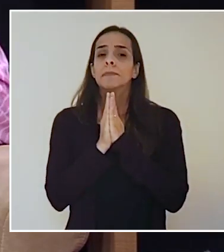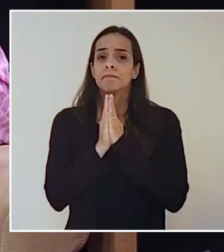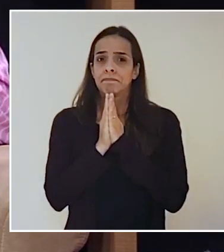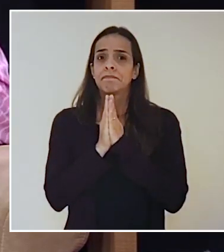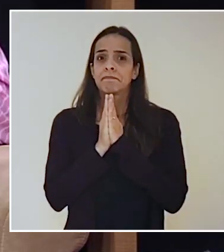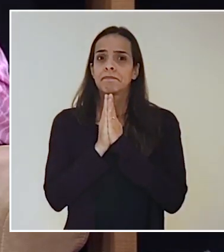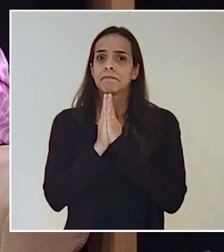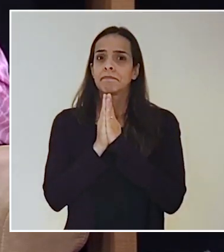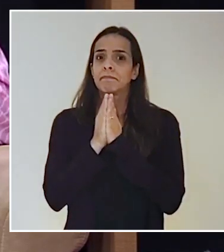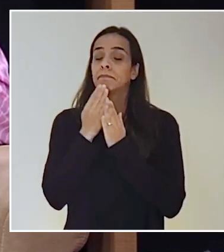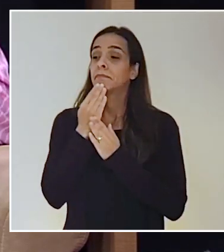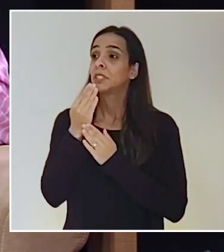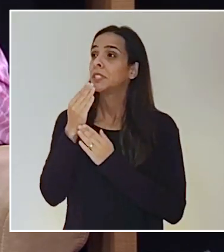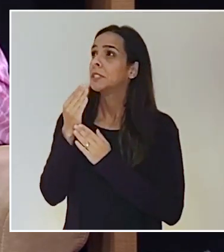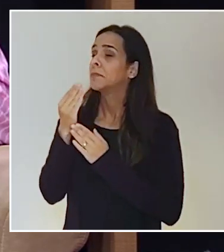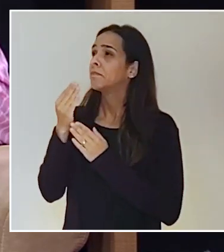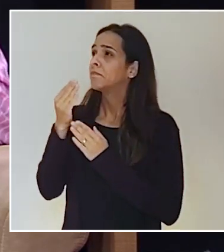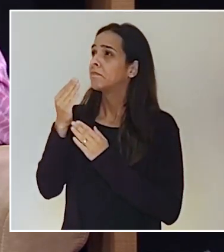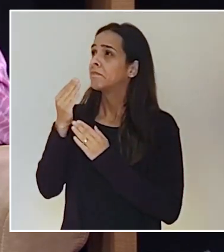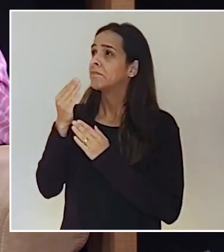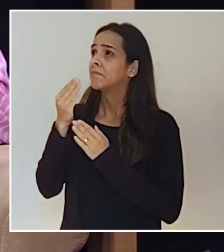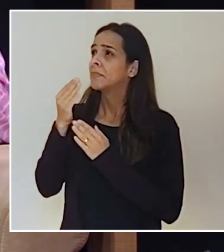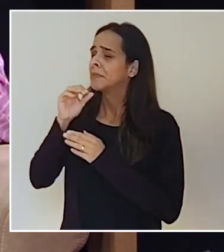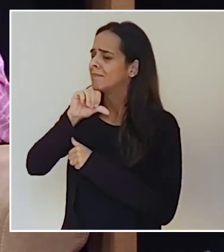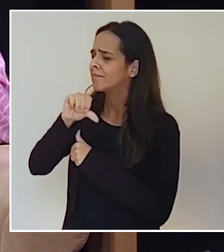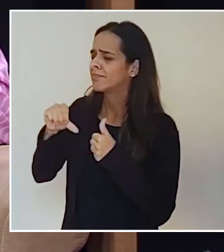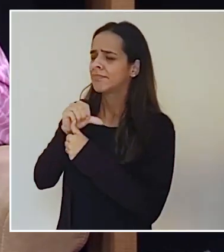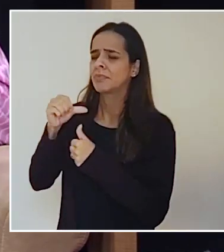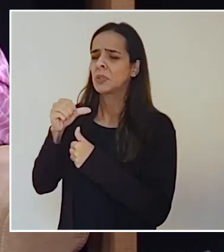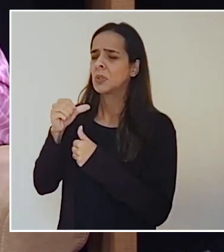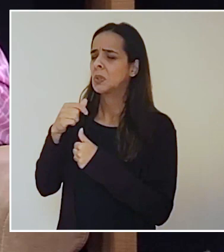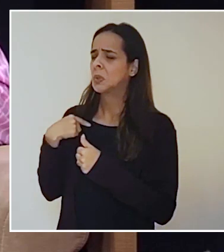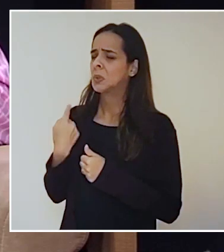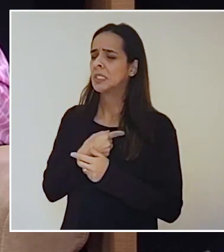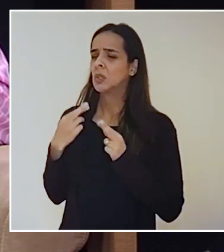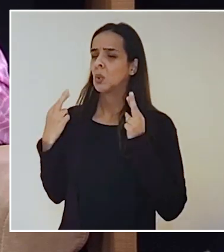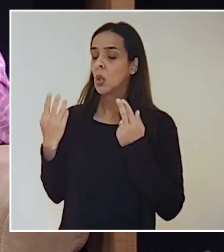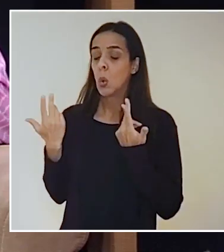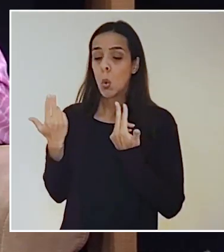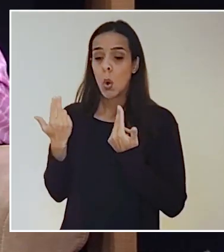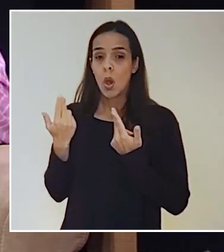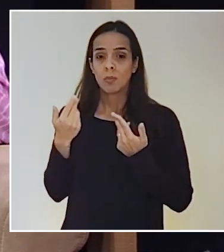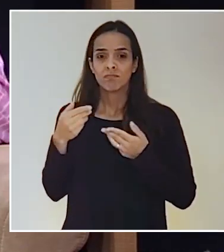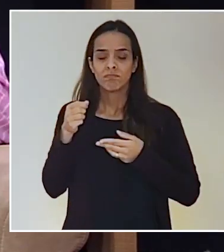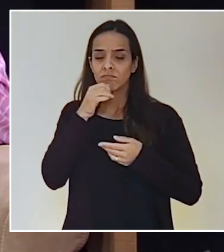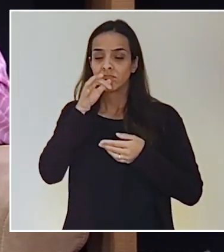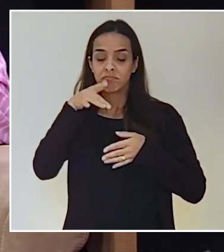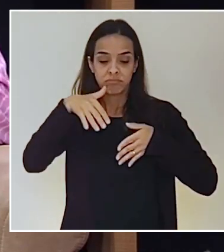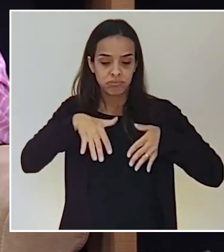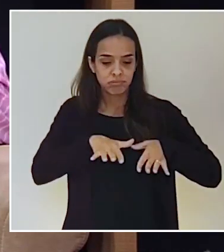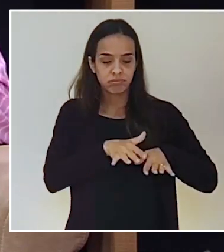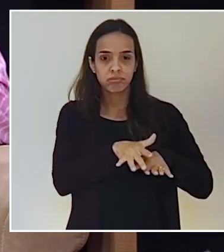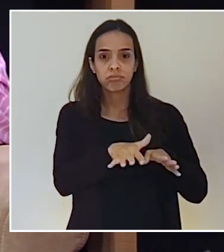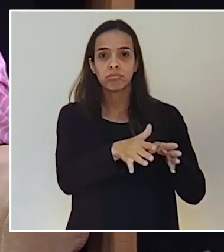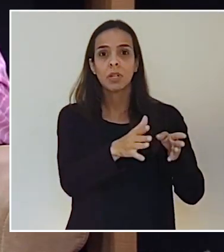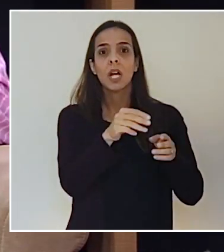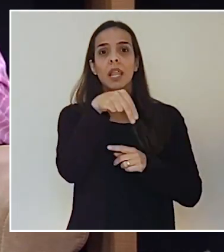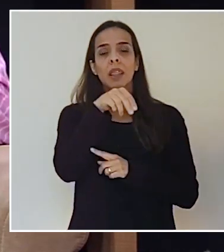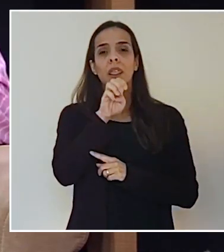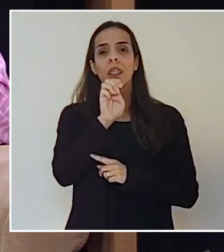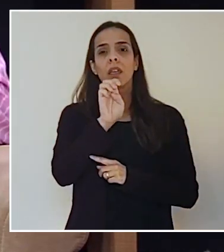do Neguebe. Se agora o seu coração está árido, se agora a sua vida está como um